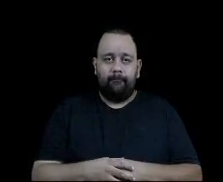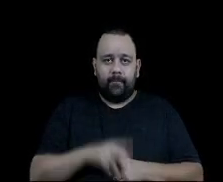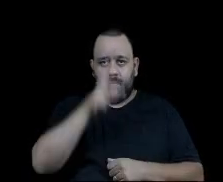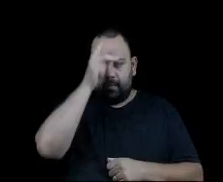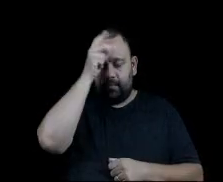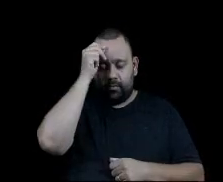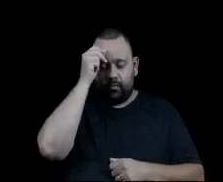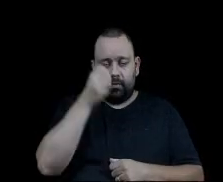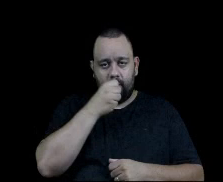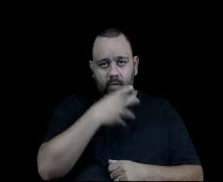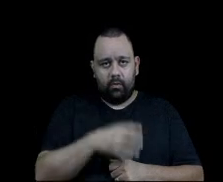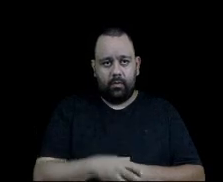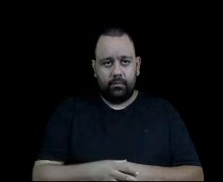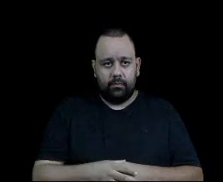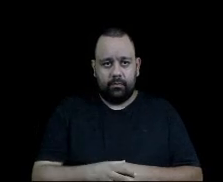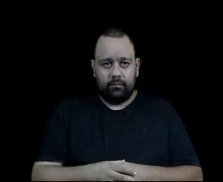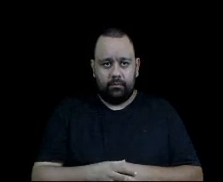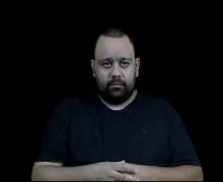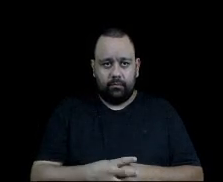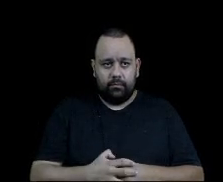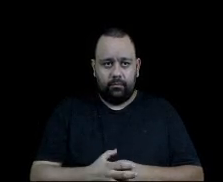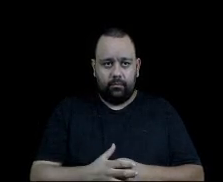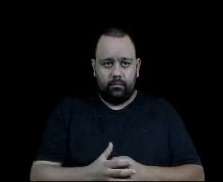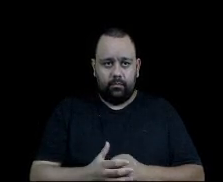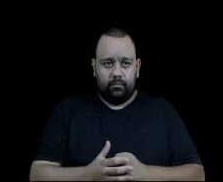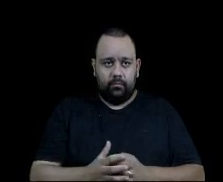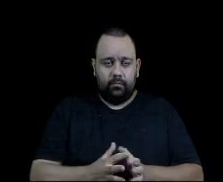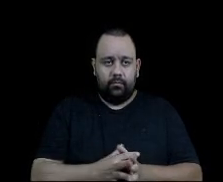bom para a prefeitura.